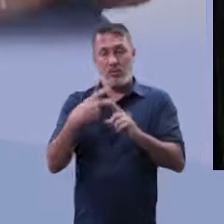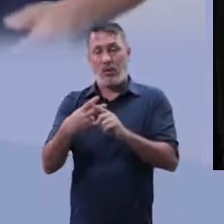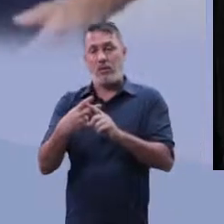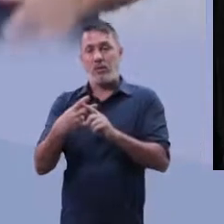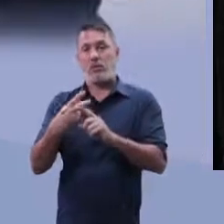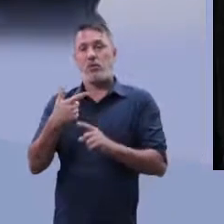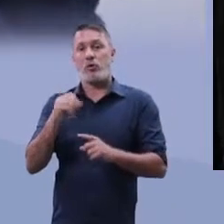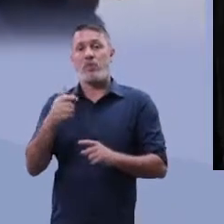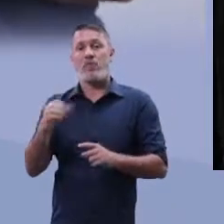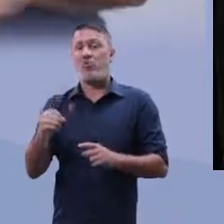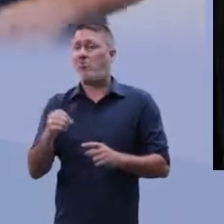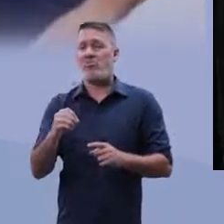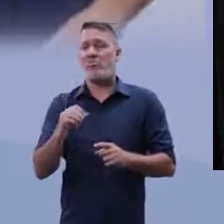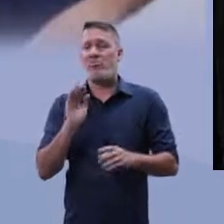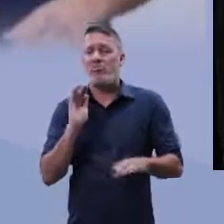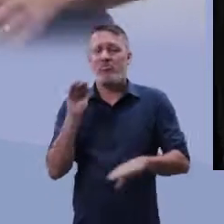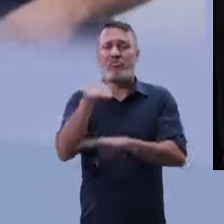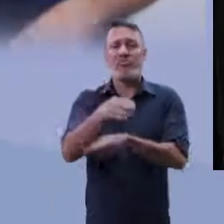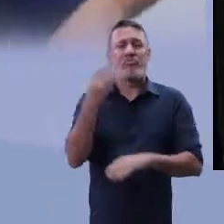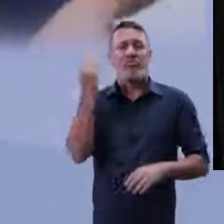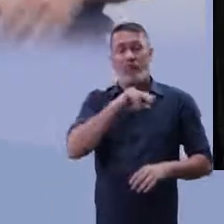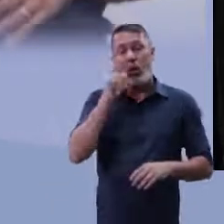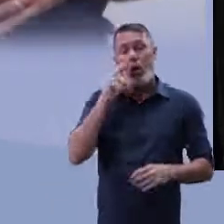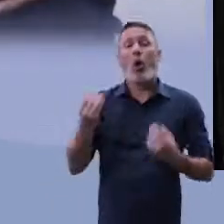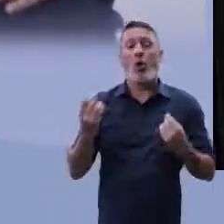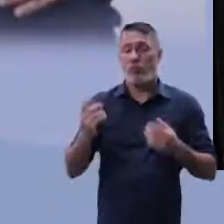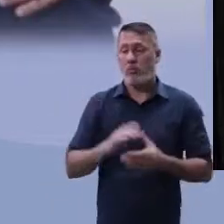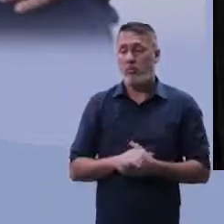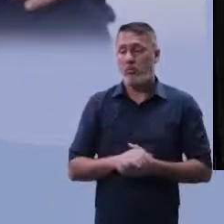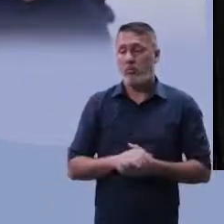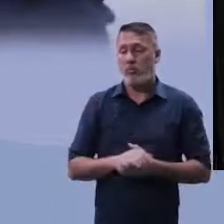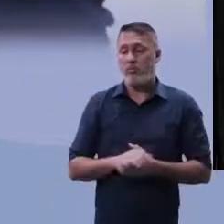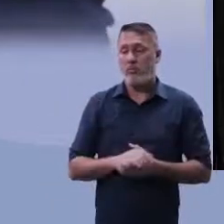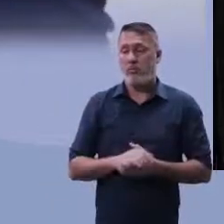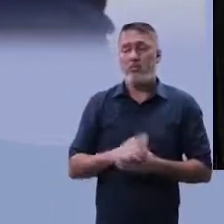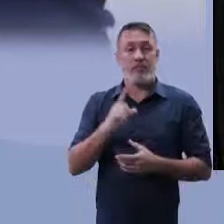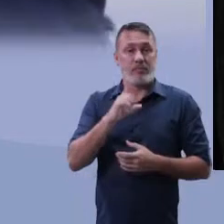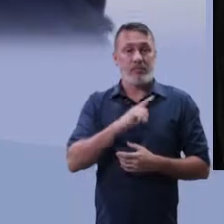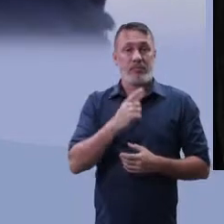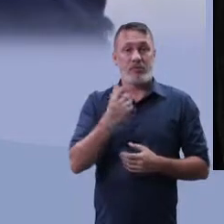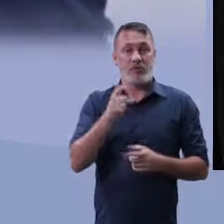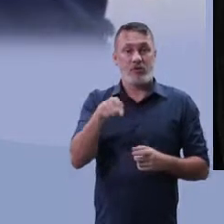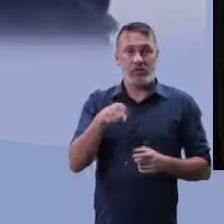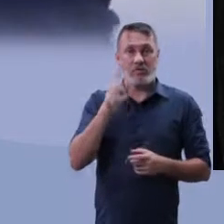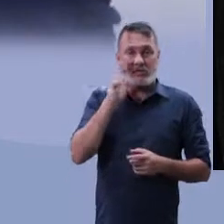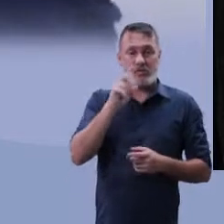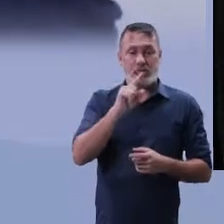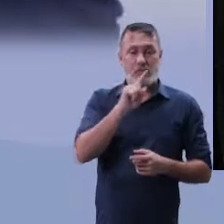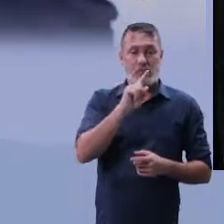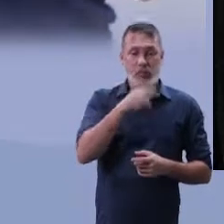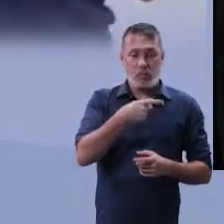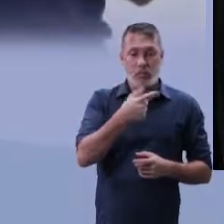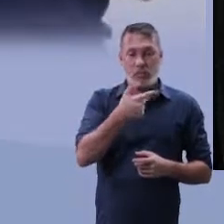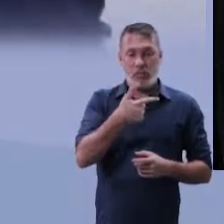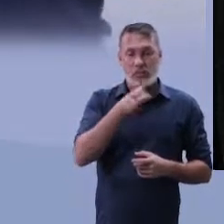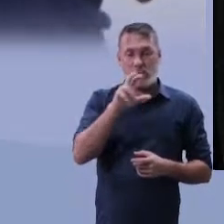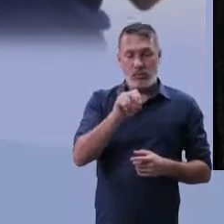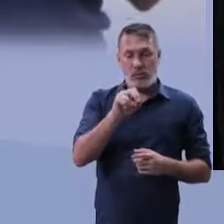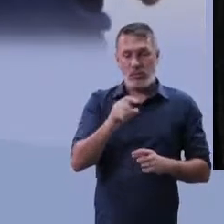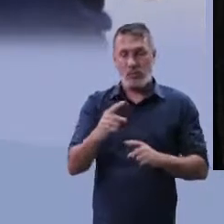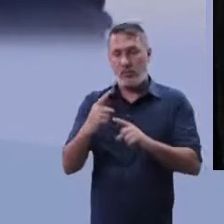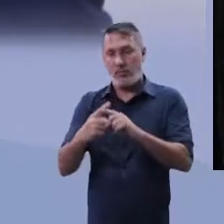a minha hackeada nessa questão aí. Vem comigo. Então vamos ver o rendimento médio mensal X